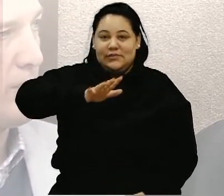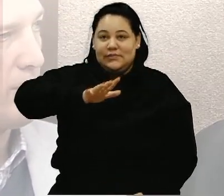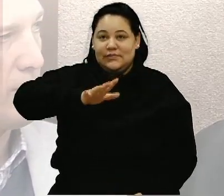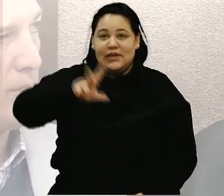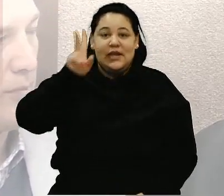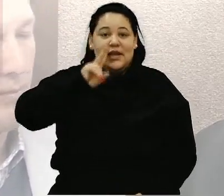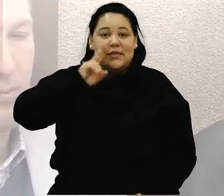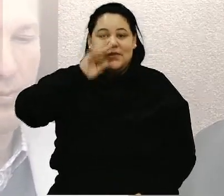não tem cor. lembre disso. E E aí,